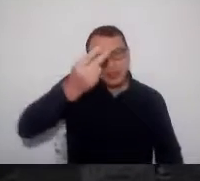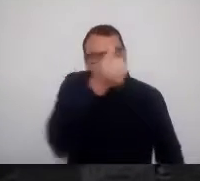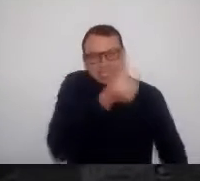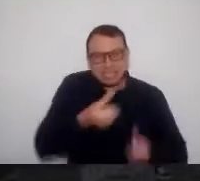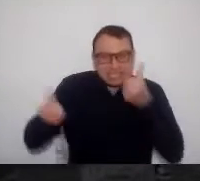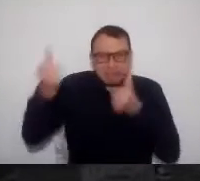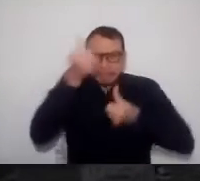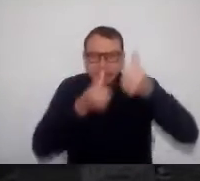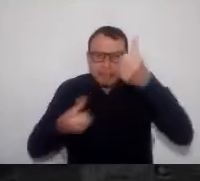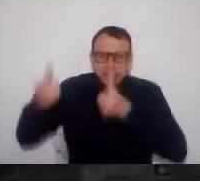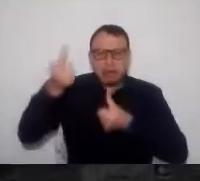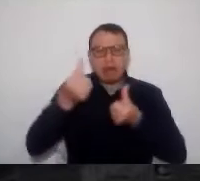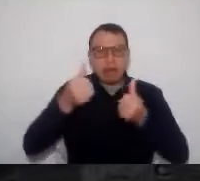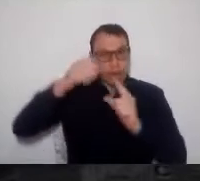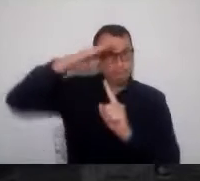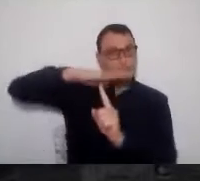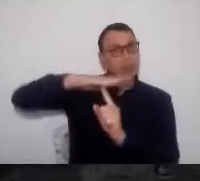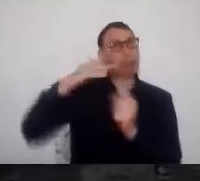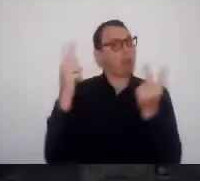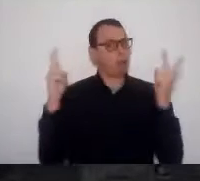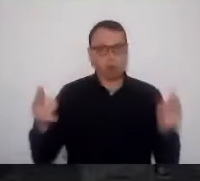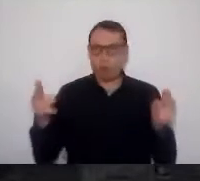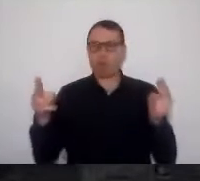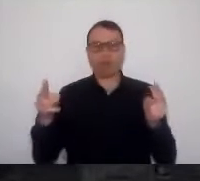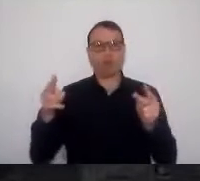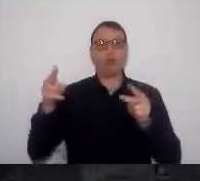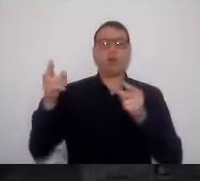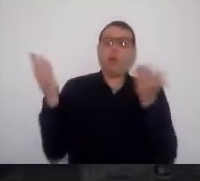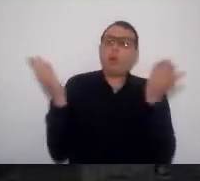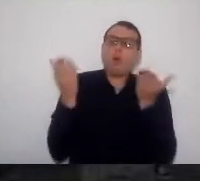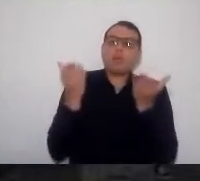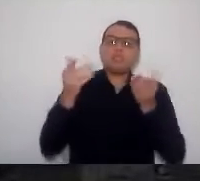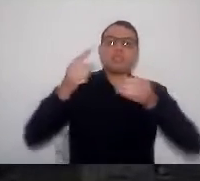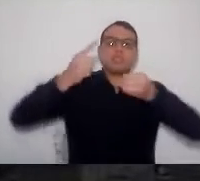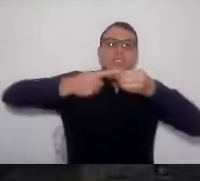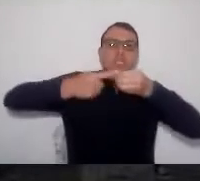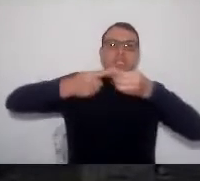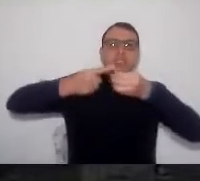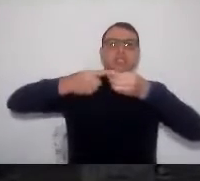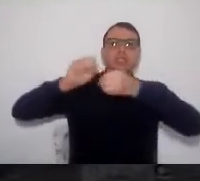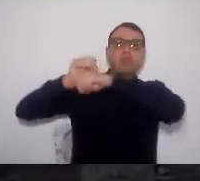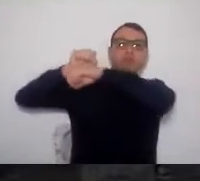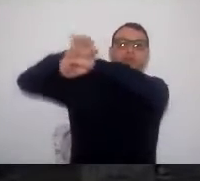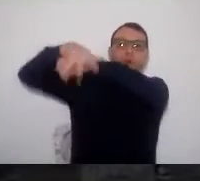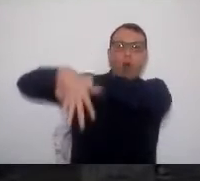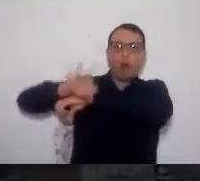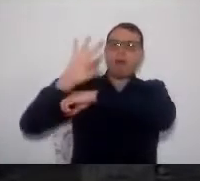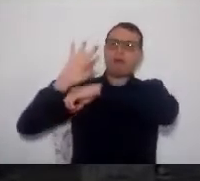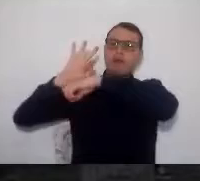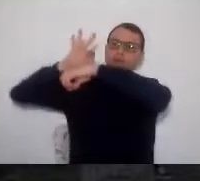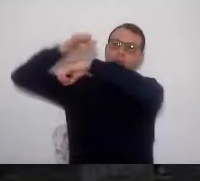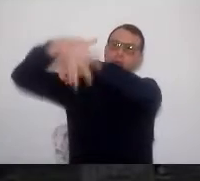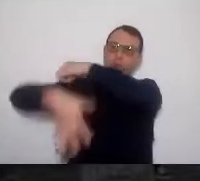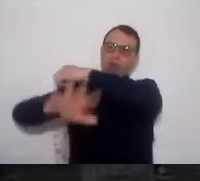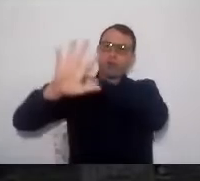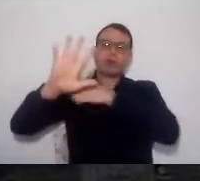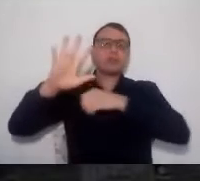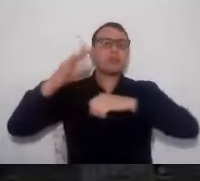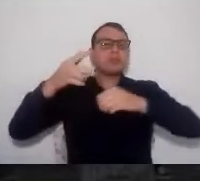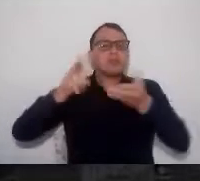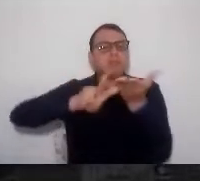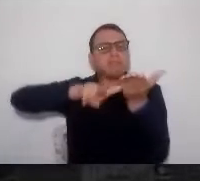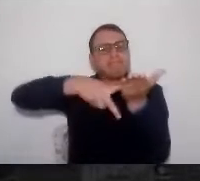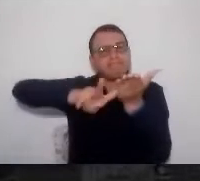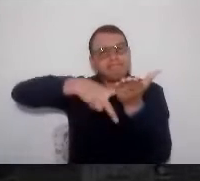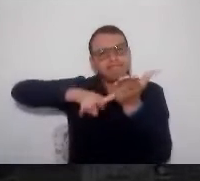no Paraná. Hoje, na cidade de Foz do Iguaçu, a Federação dos Metalúrgicos do Paraná, que representam em torno